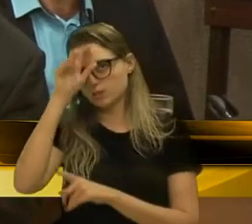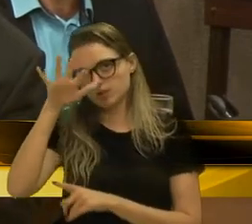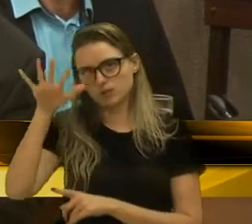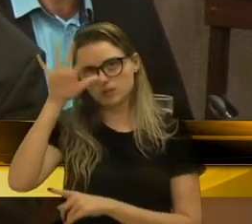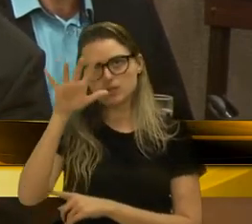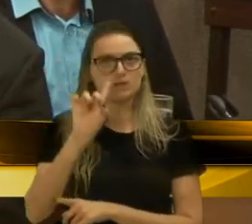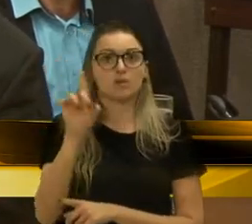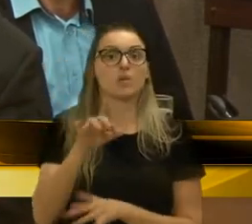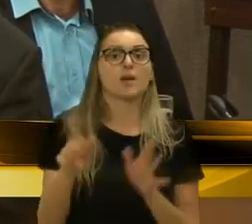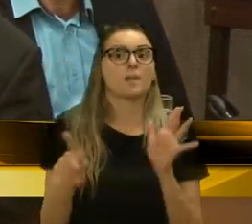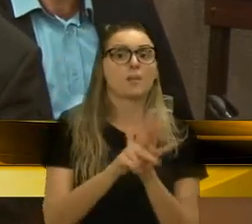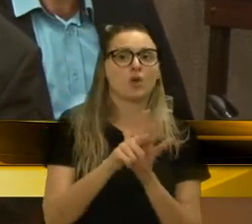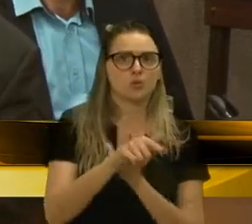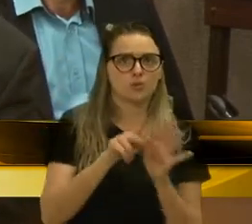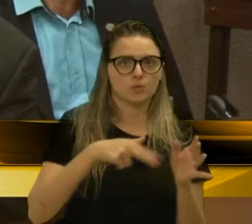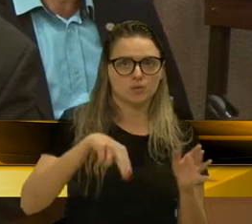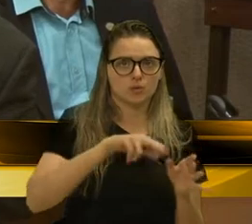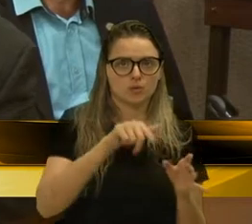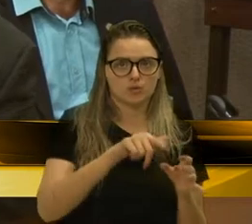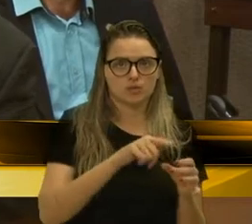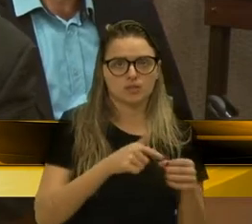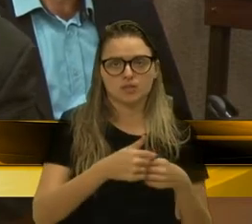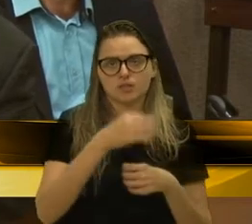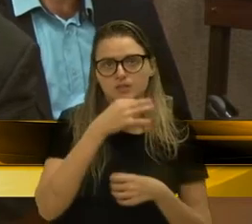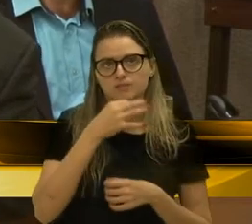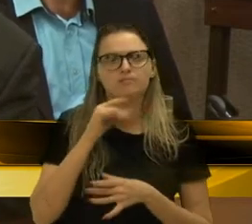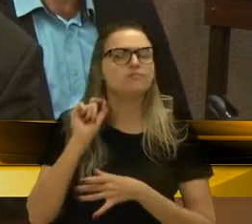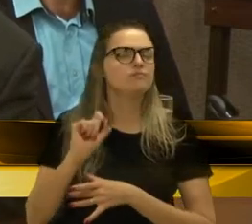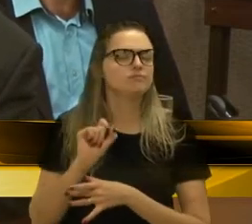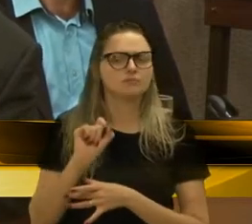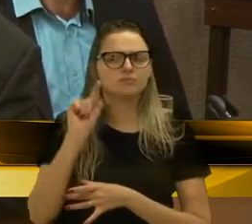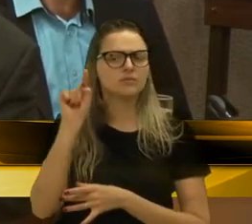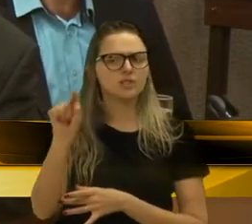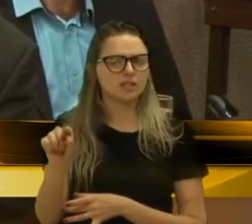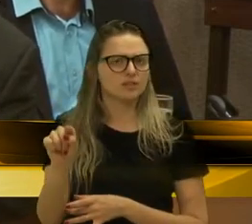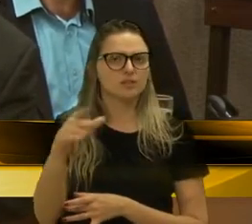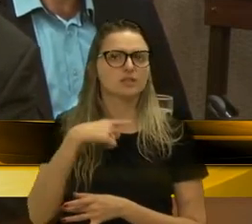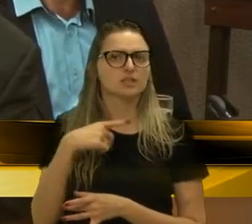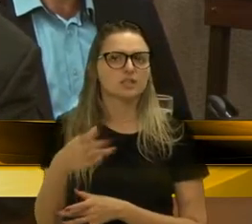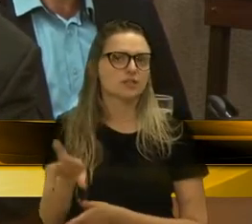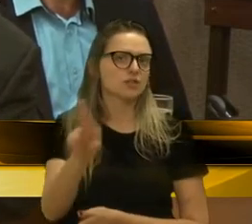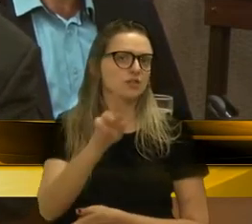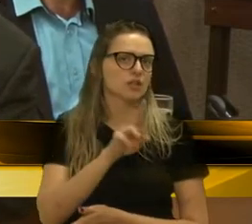são nossos. Então, de concreto, o que o senhor trouxe